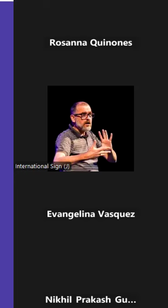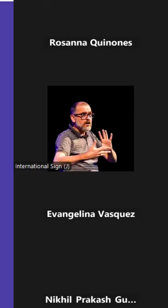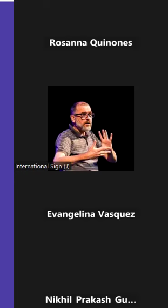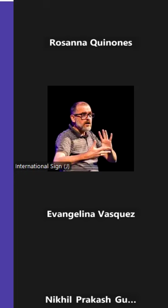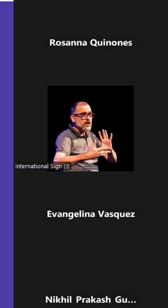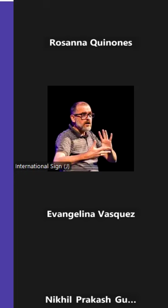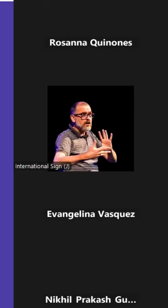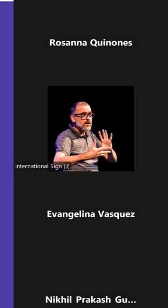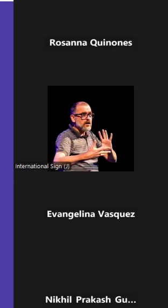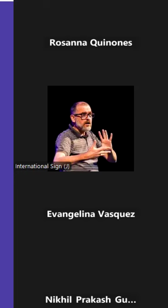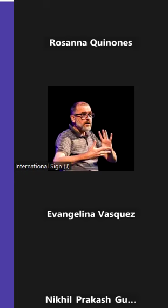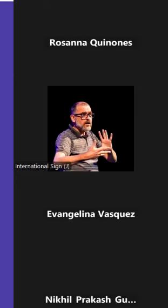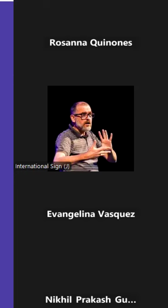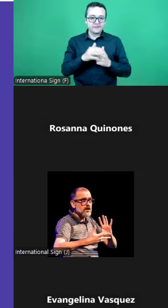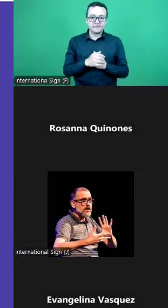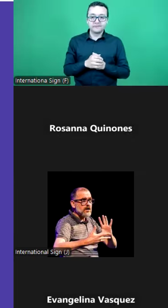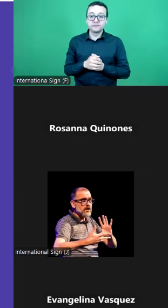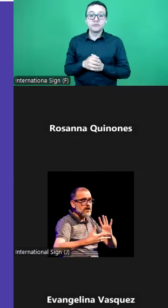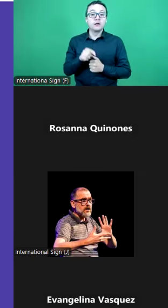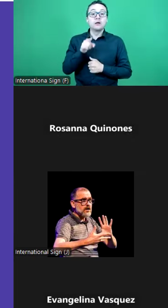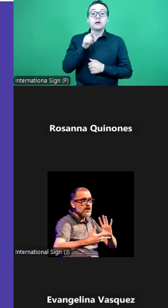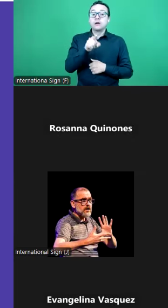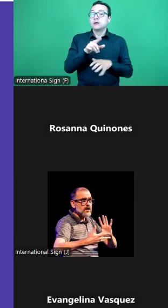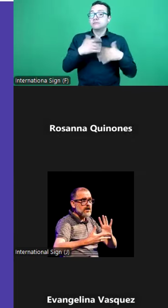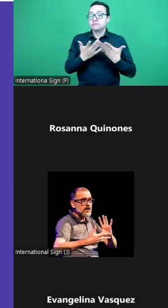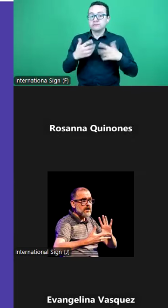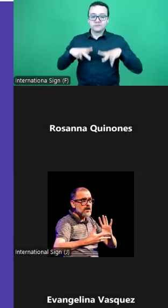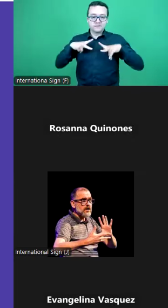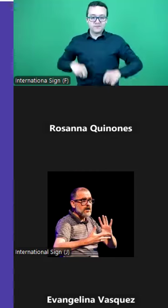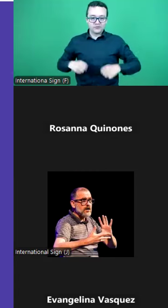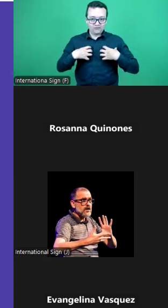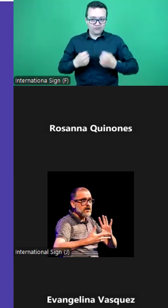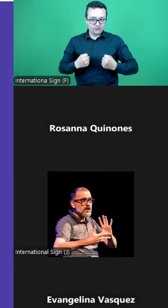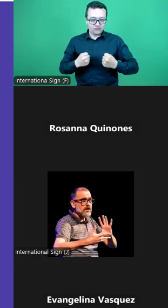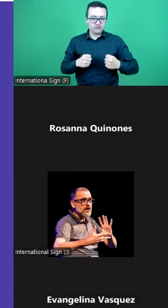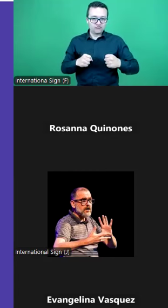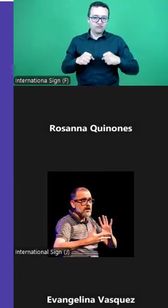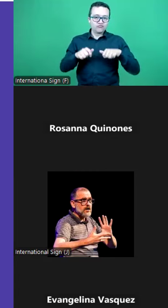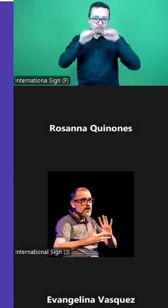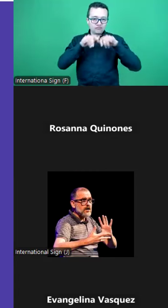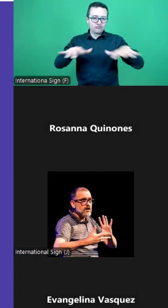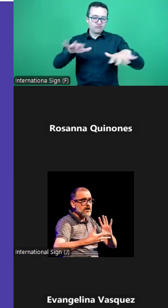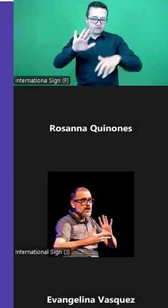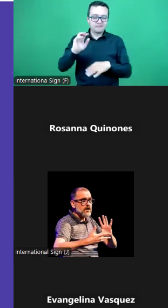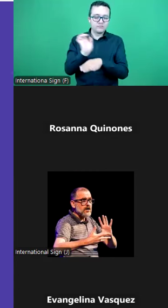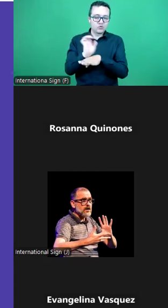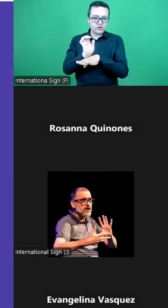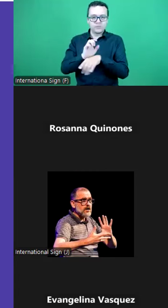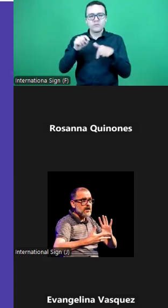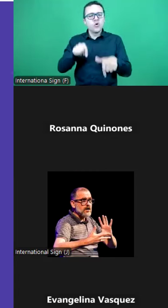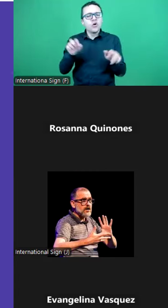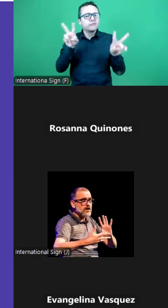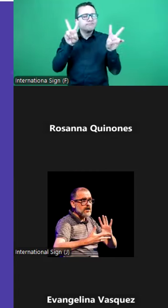de dispositivos médicos da estratégia de HIV do Ministério de Saúde Pública do Equador. O tema